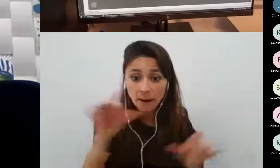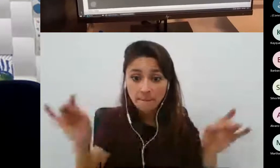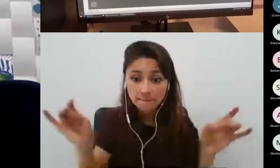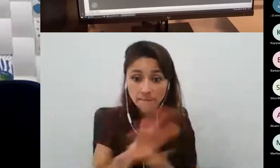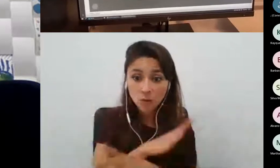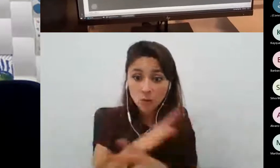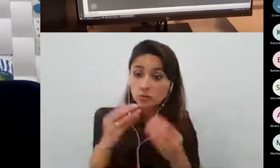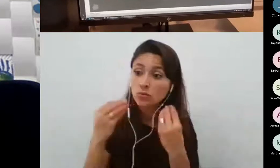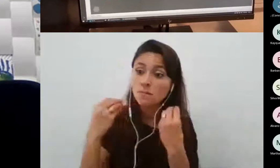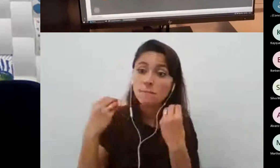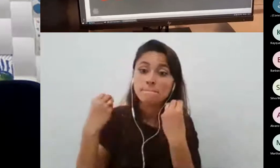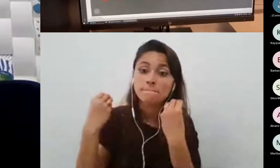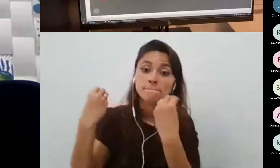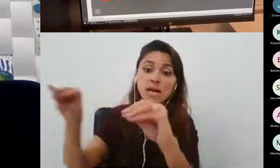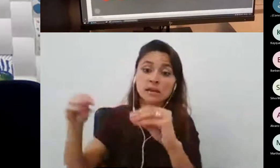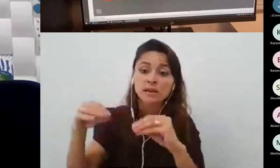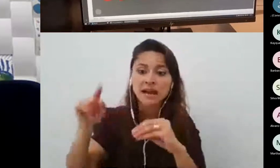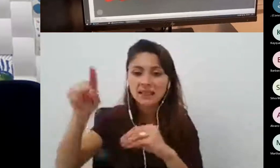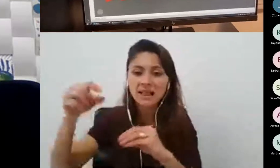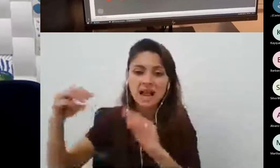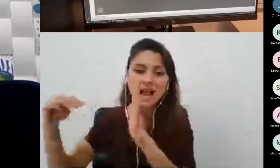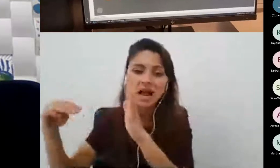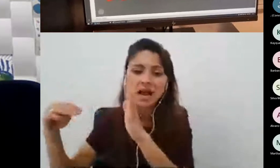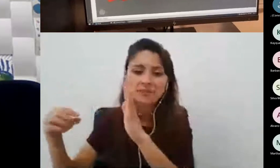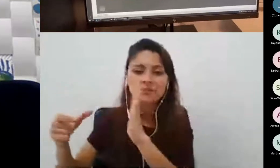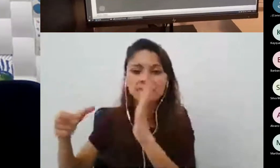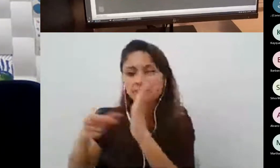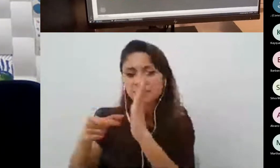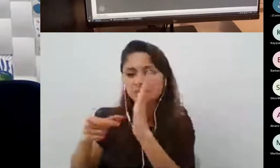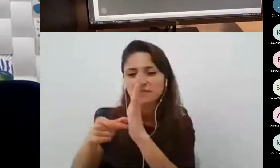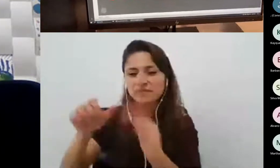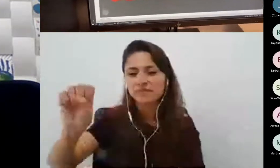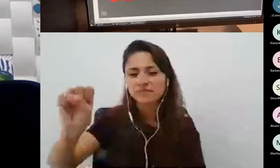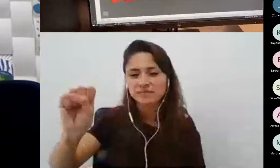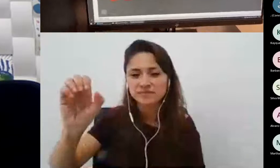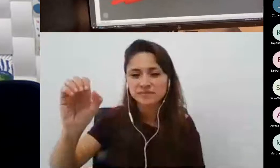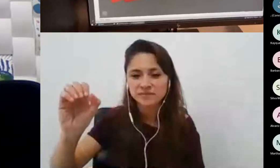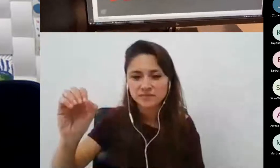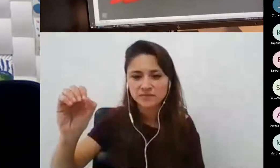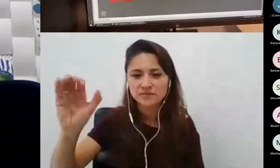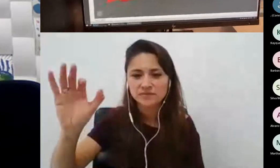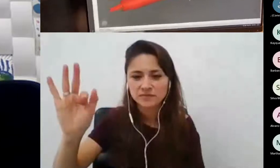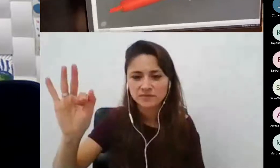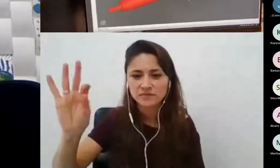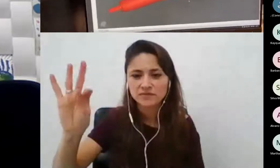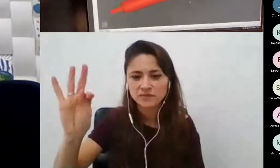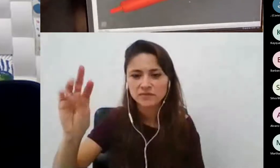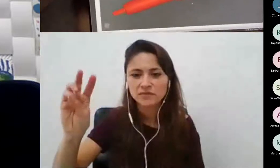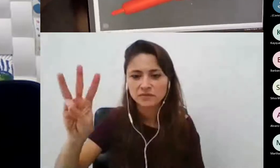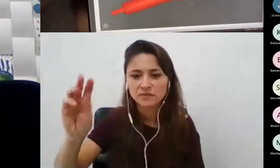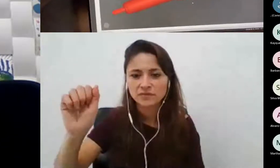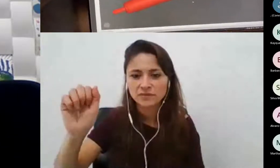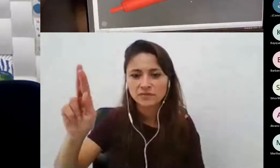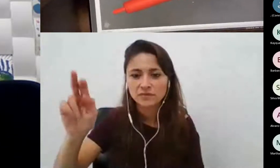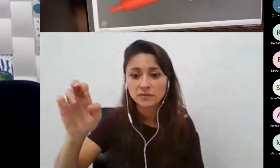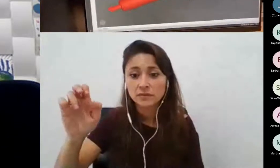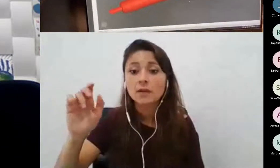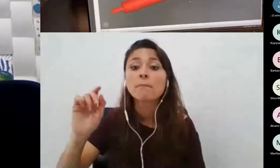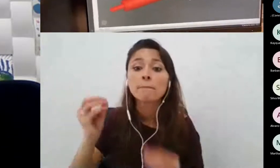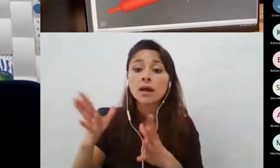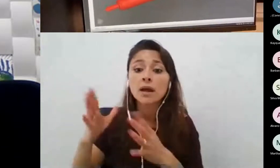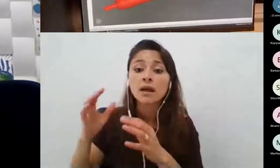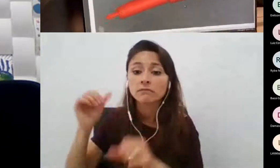software, e o software vai fazer a emissão desse conceito e transformar isso num produto, e vai jogar isso para que a